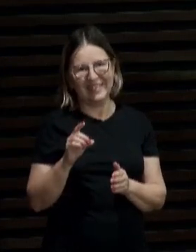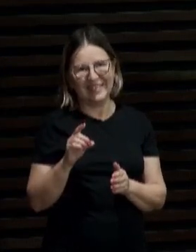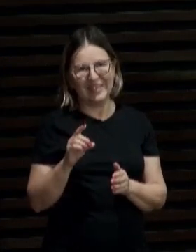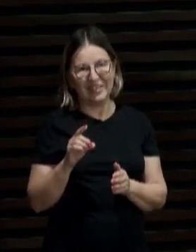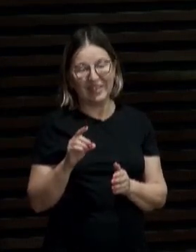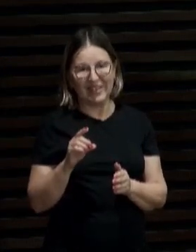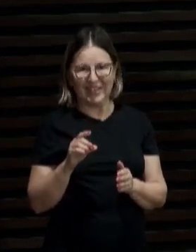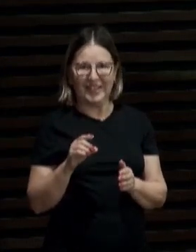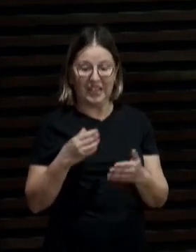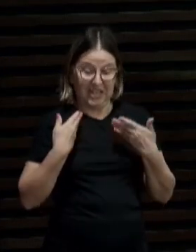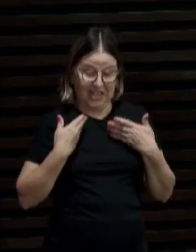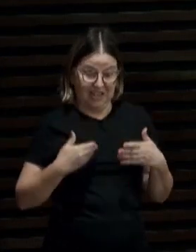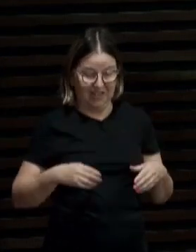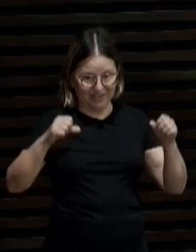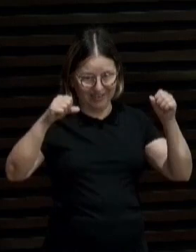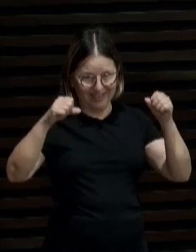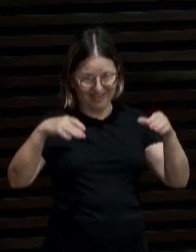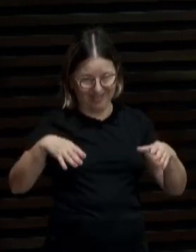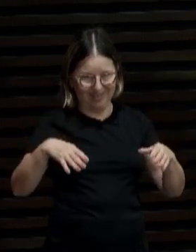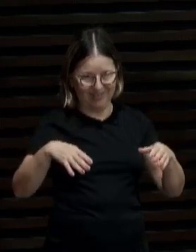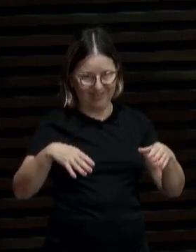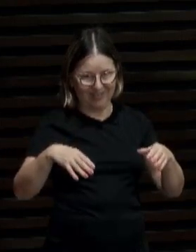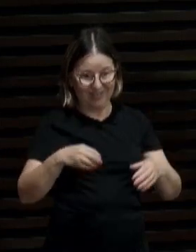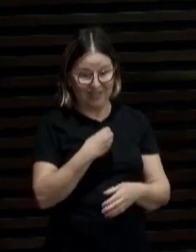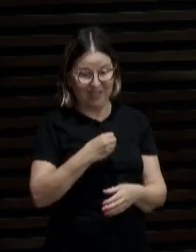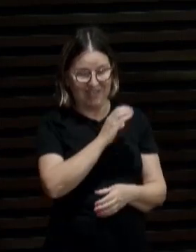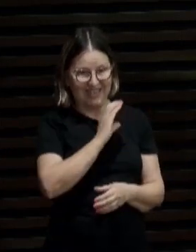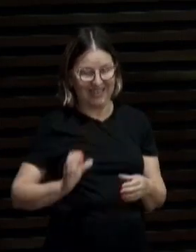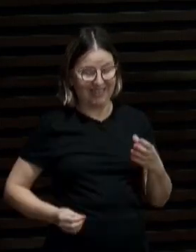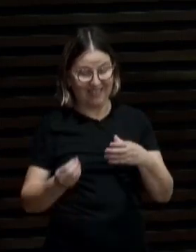Purificado, com Cristo habitando em você, habitando e crescendo.